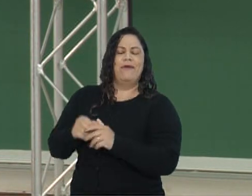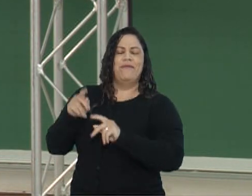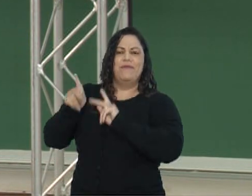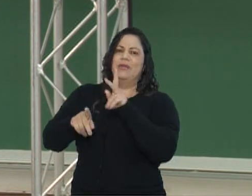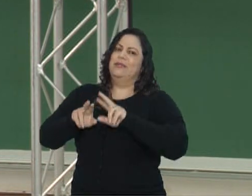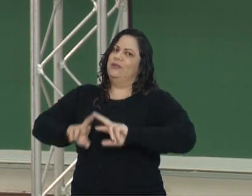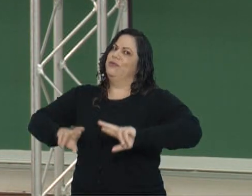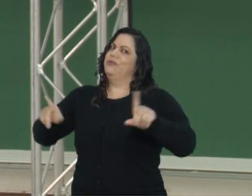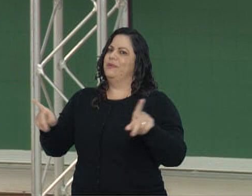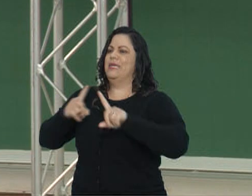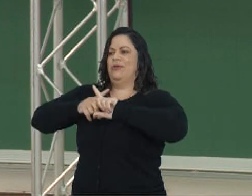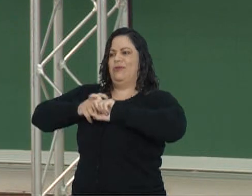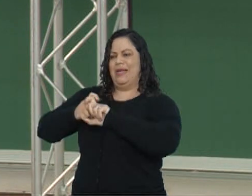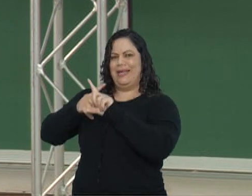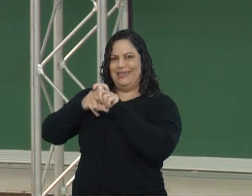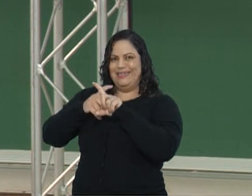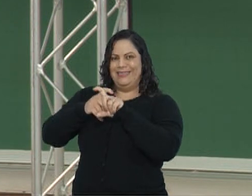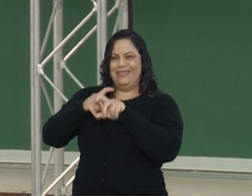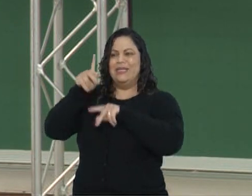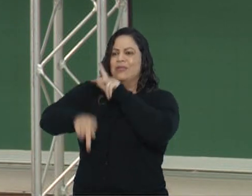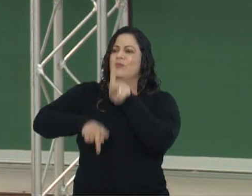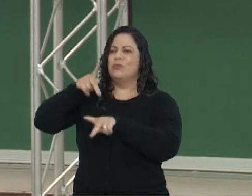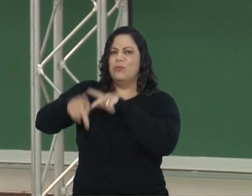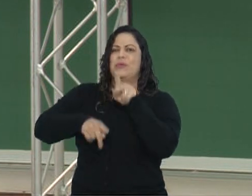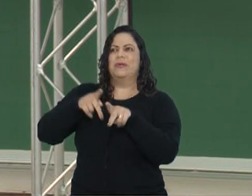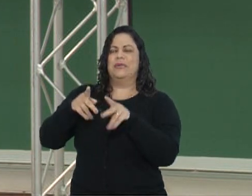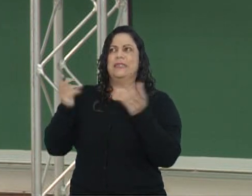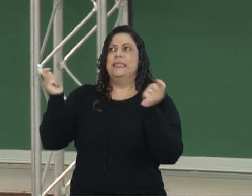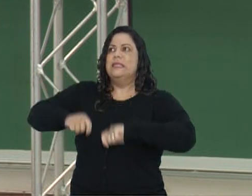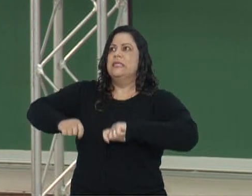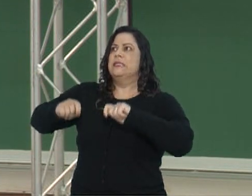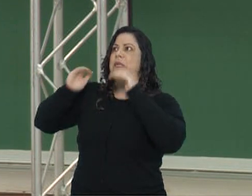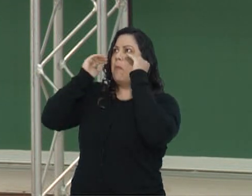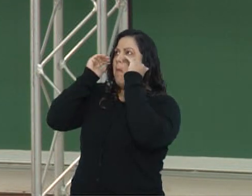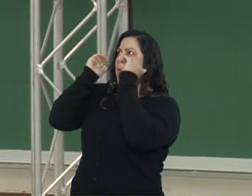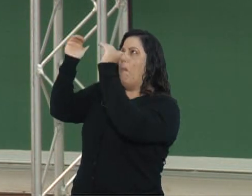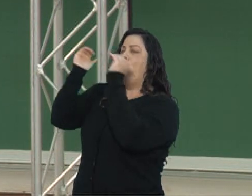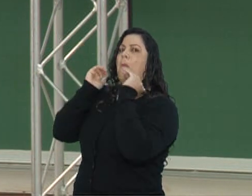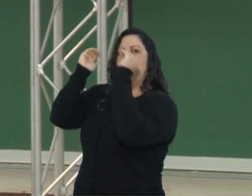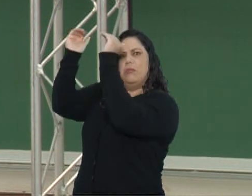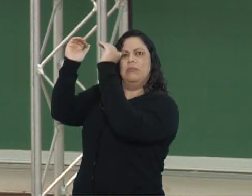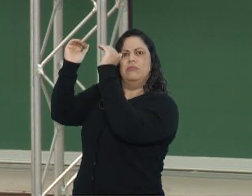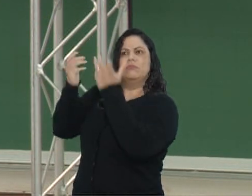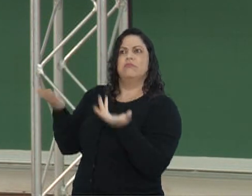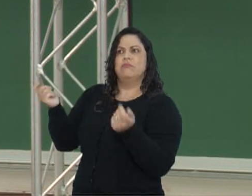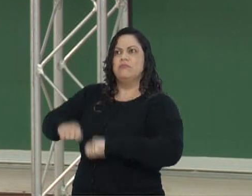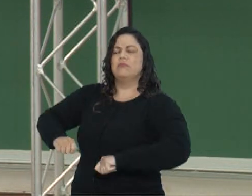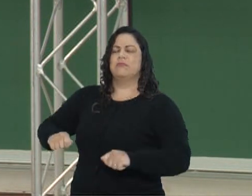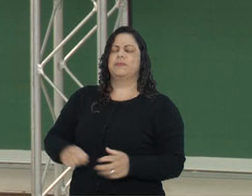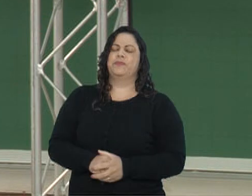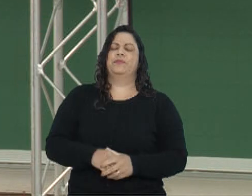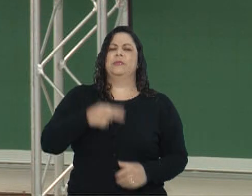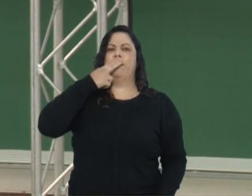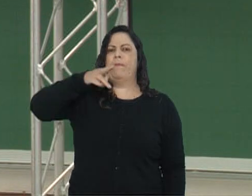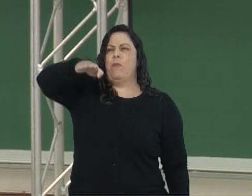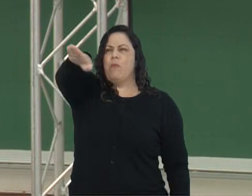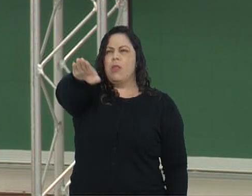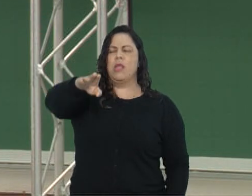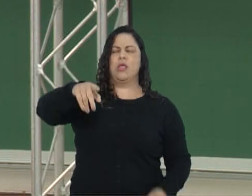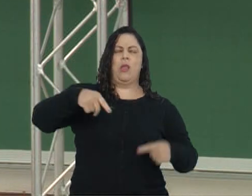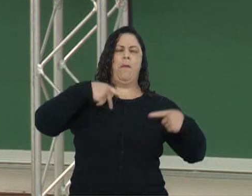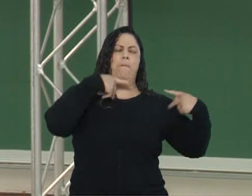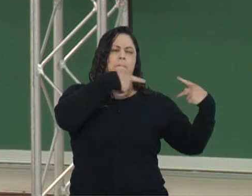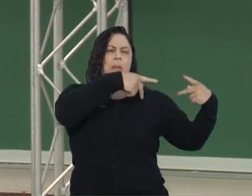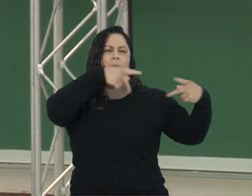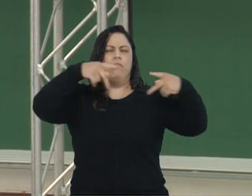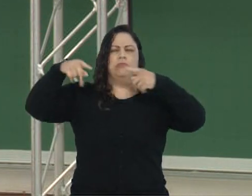muito da população, ainda que de maneira totalmente aleatória, através de um discurso infame de um